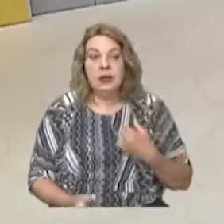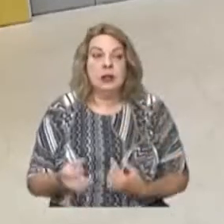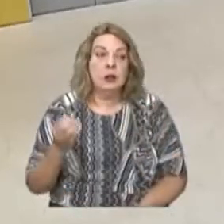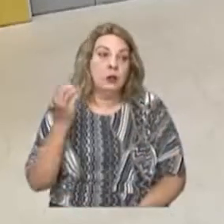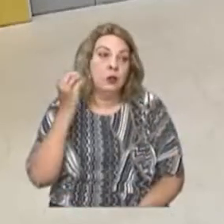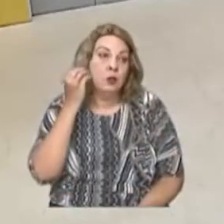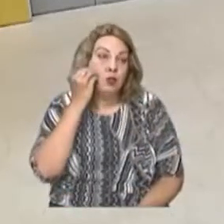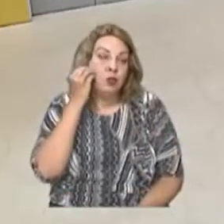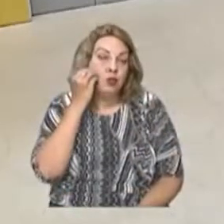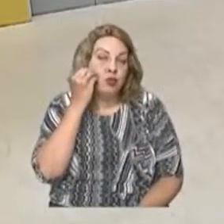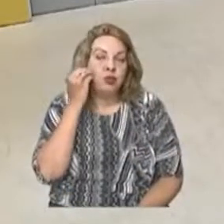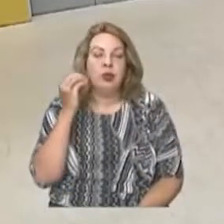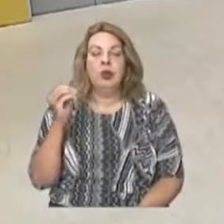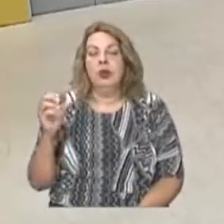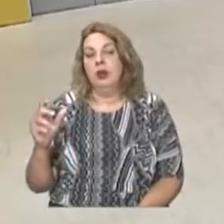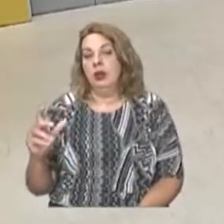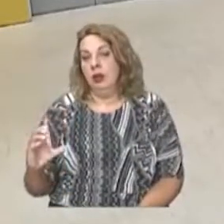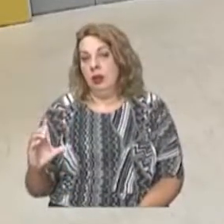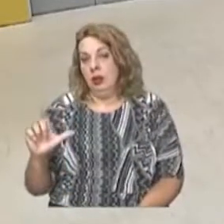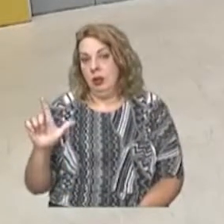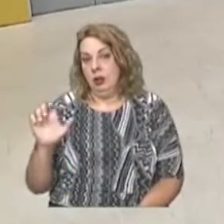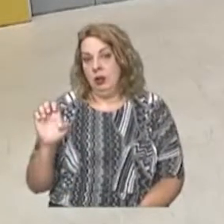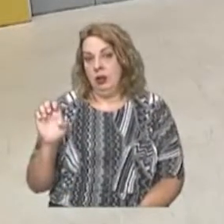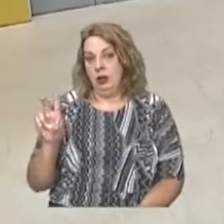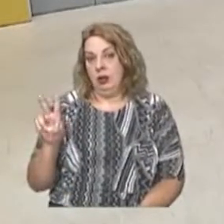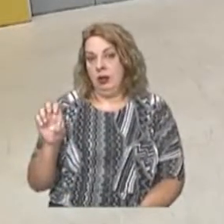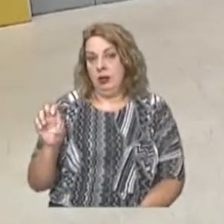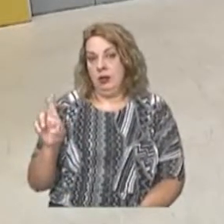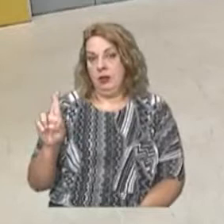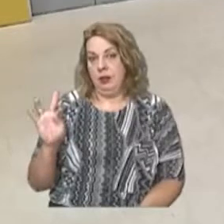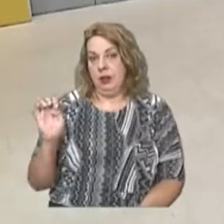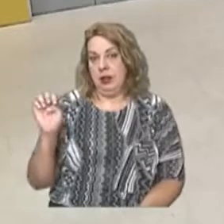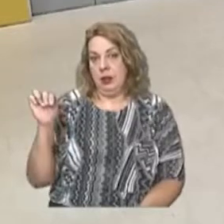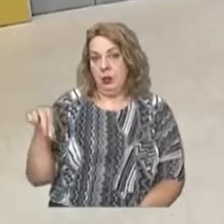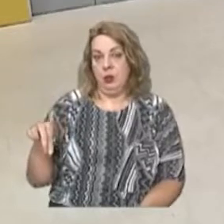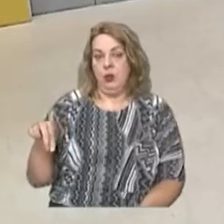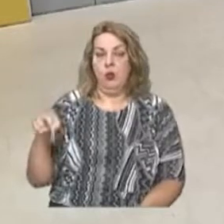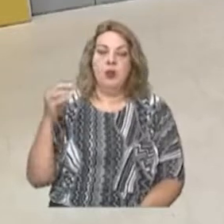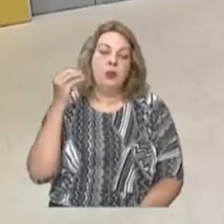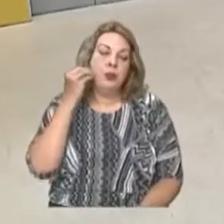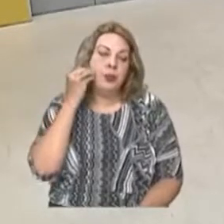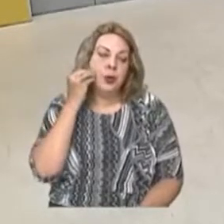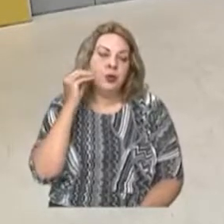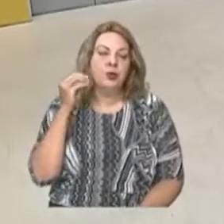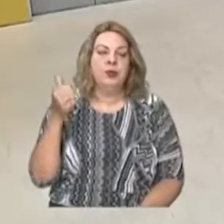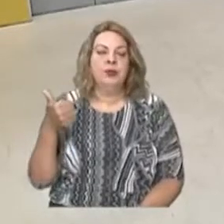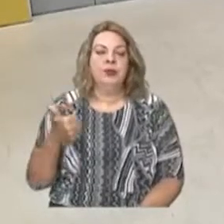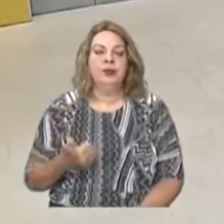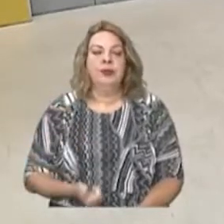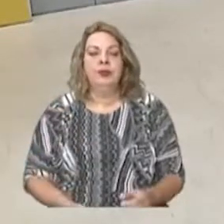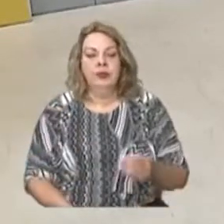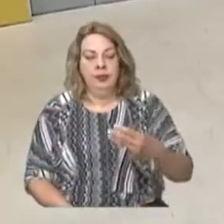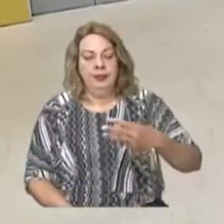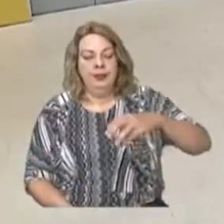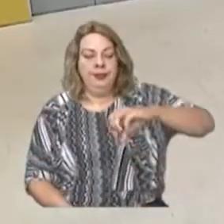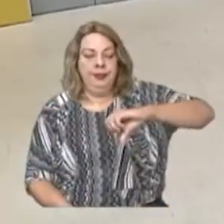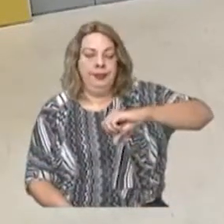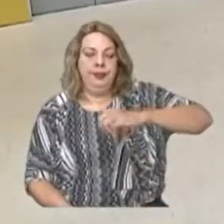né? Na cobertura aí do lançamento do EP do Clevinho Santana. Sucesso, meu amigo Clevinho,